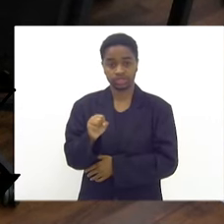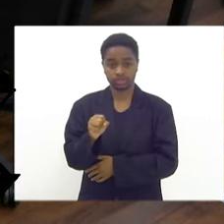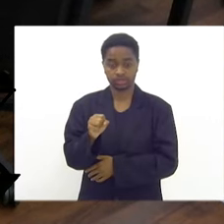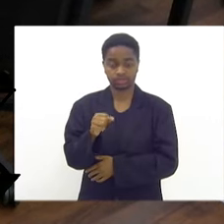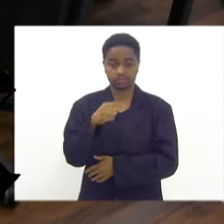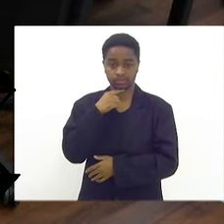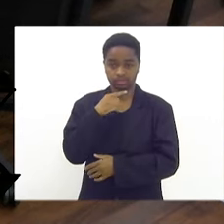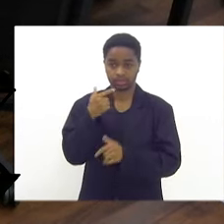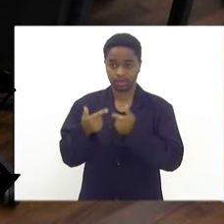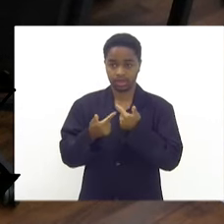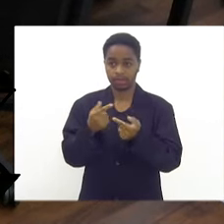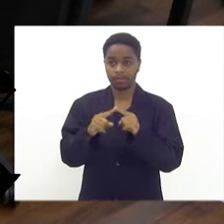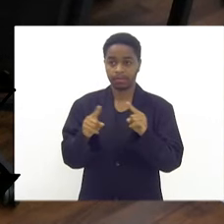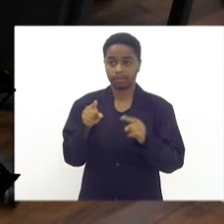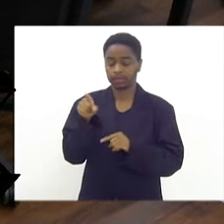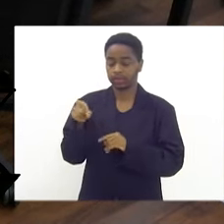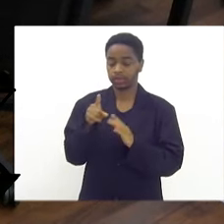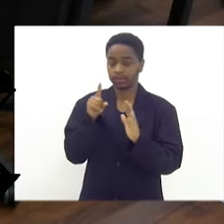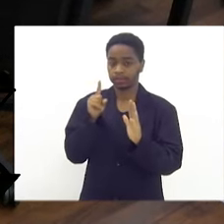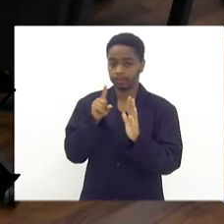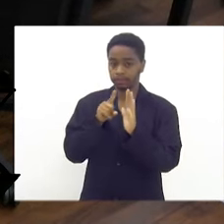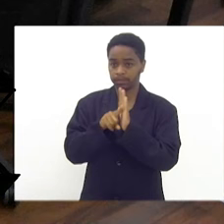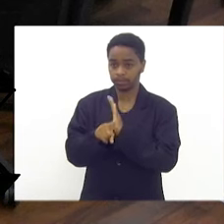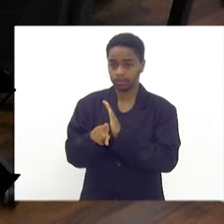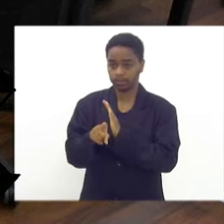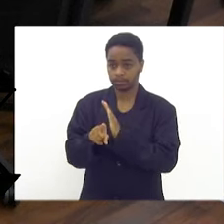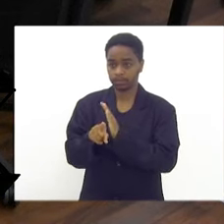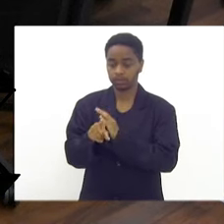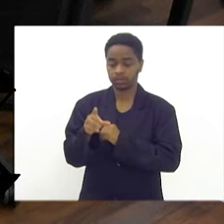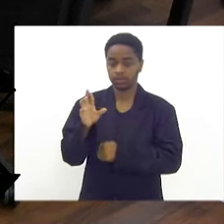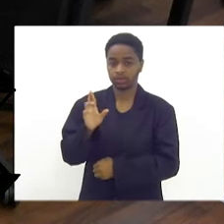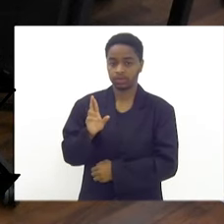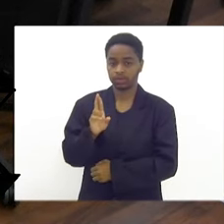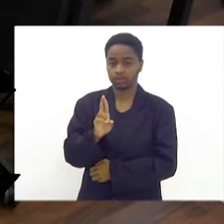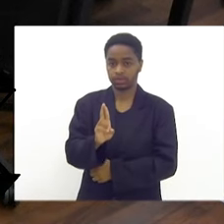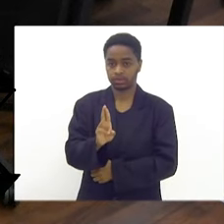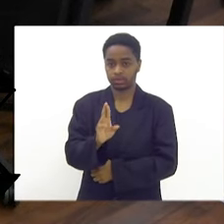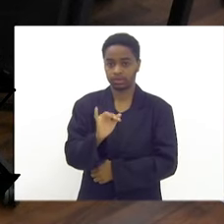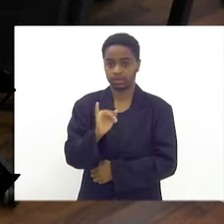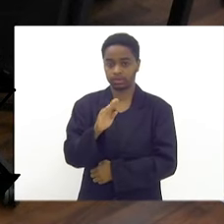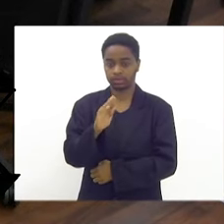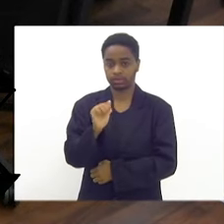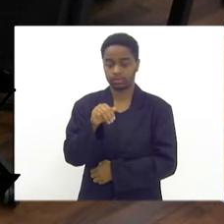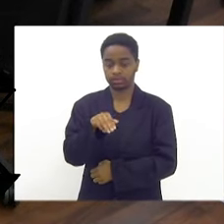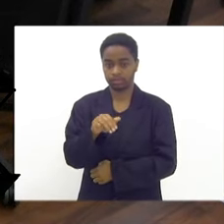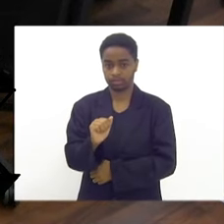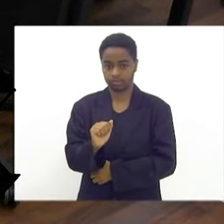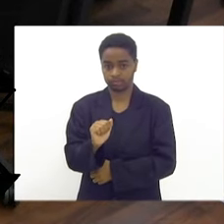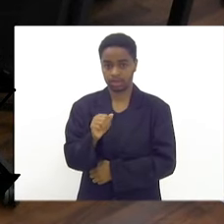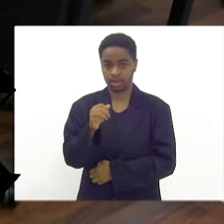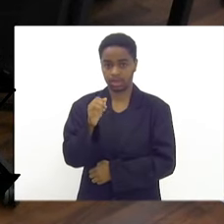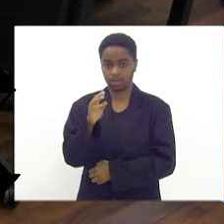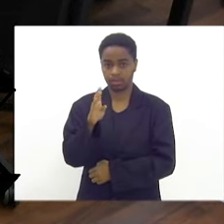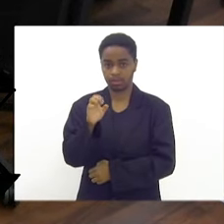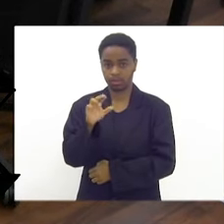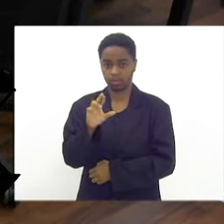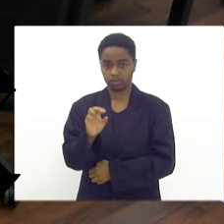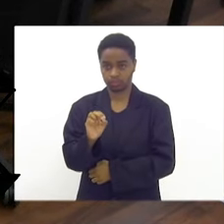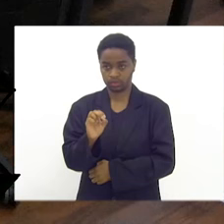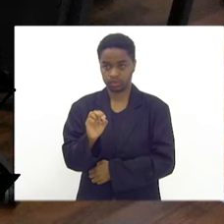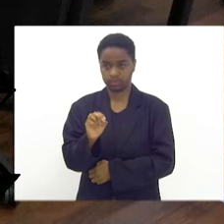que que você fez na pro representante do iama Bruno o Bruno